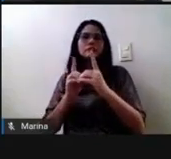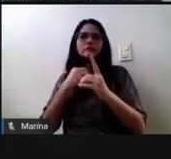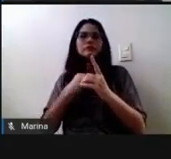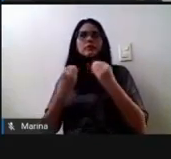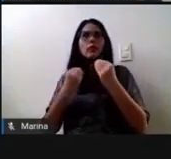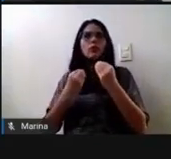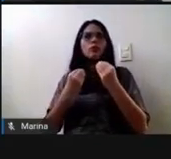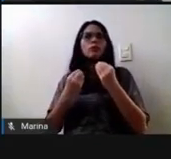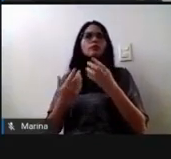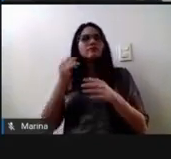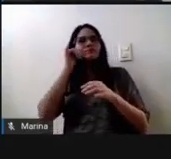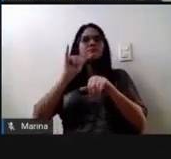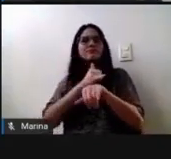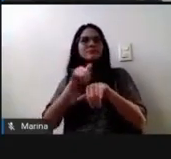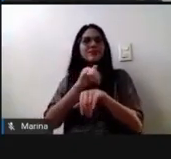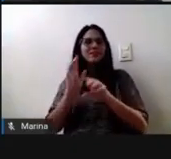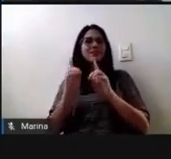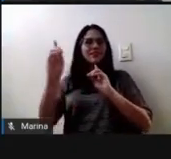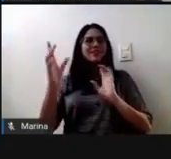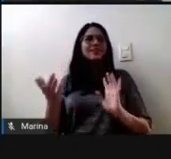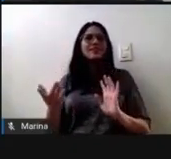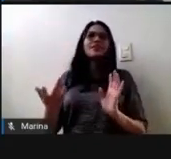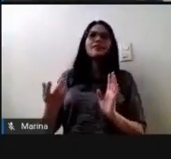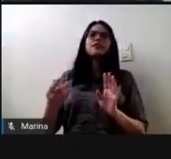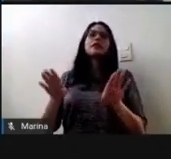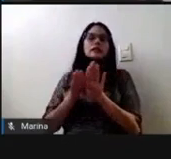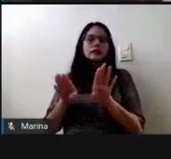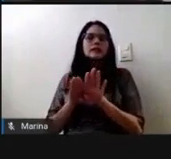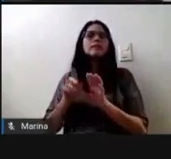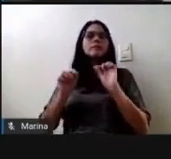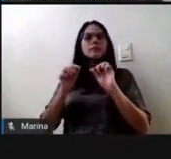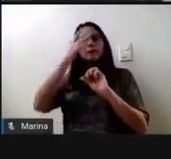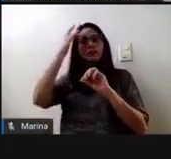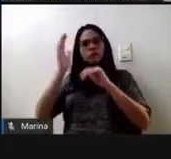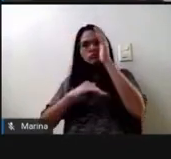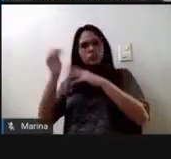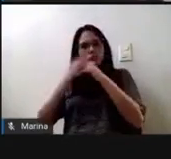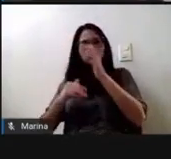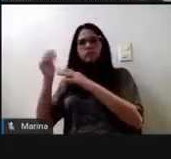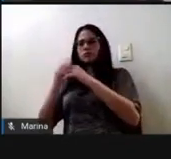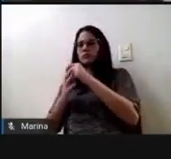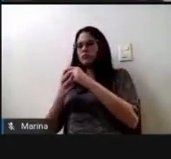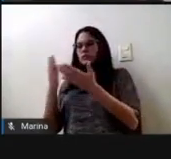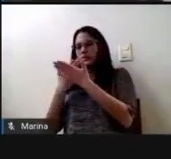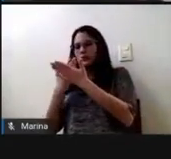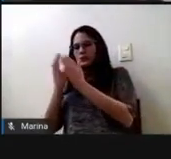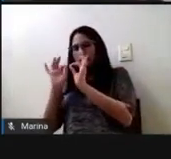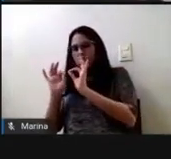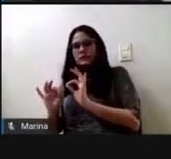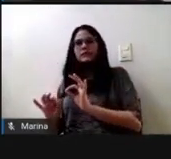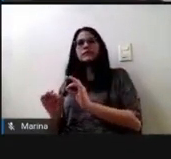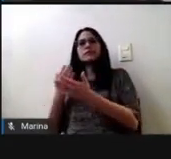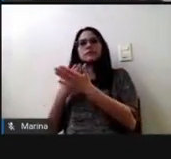a formação dos profissionais que estão sendo qualificados em serviço, né, numa situação bastante peculiar, e isso